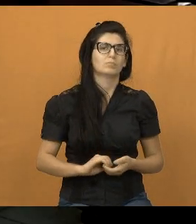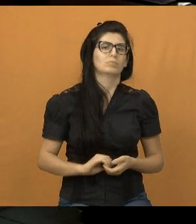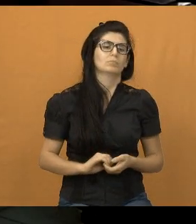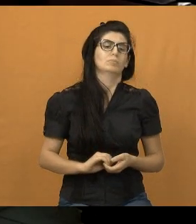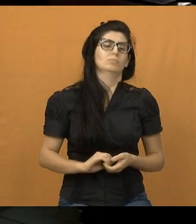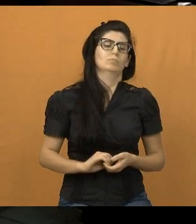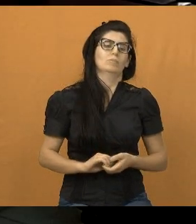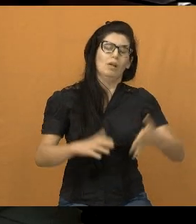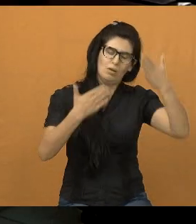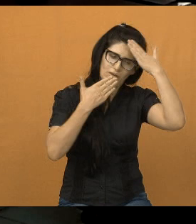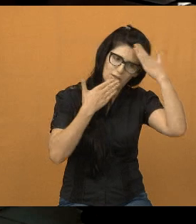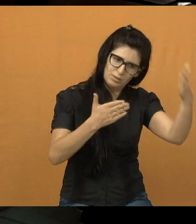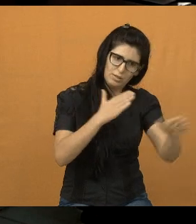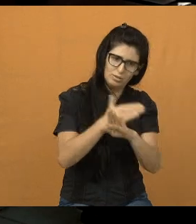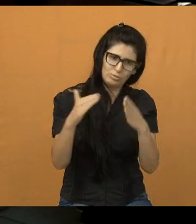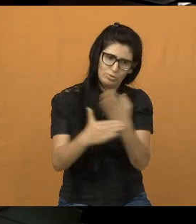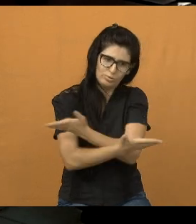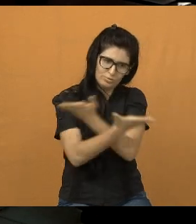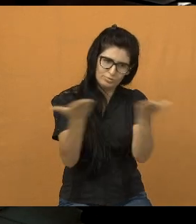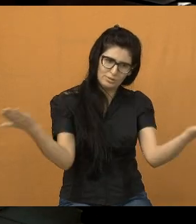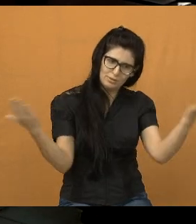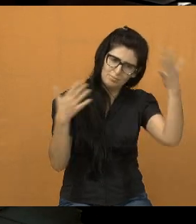todos vocês, então. Obrigada.